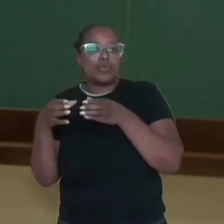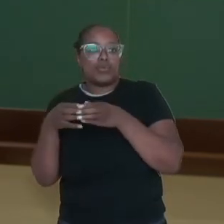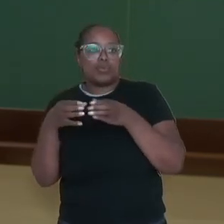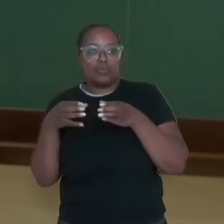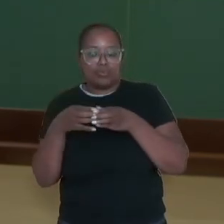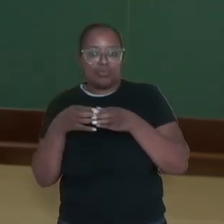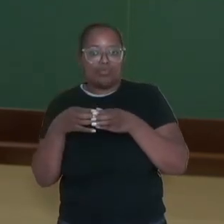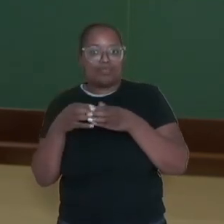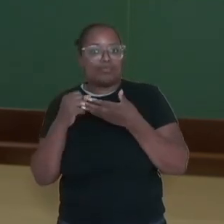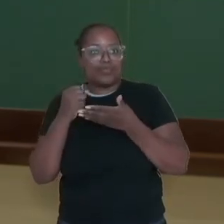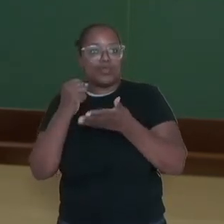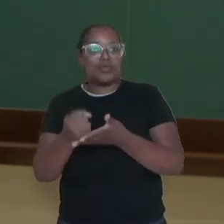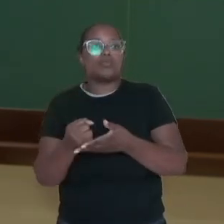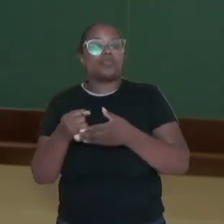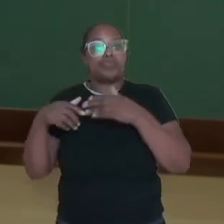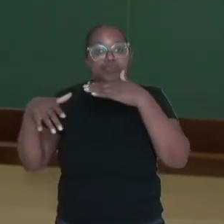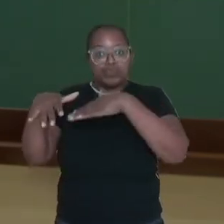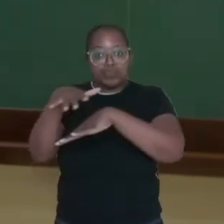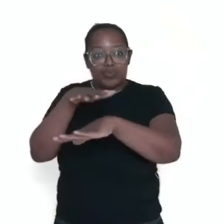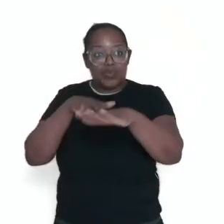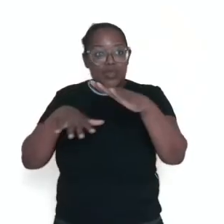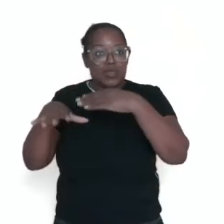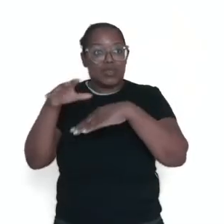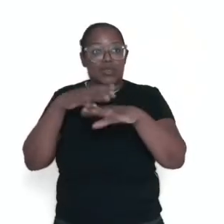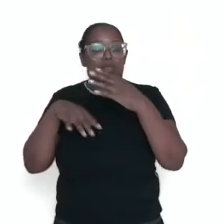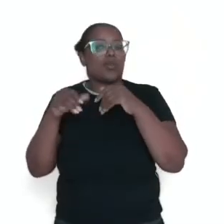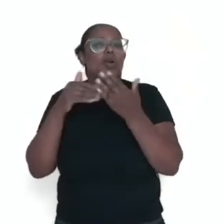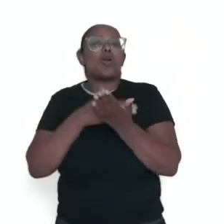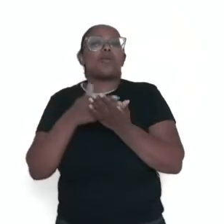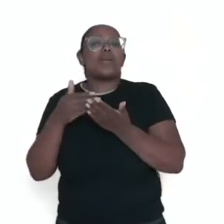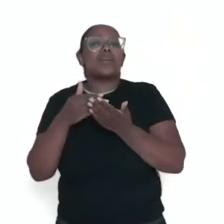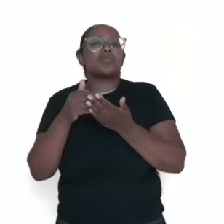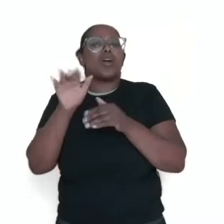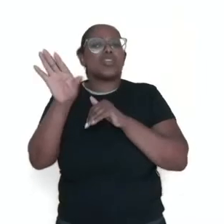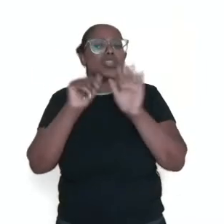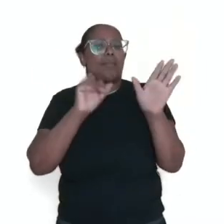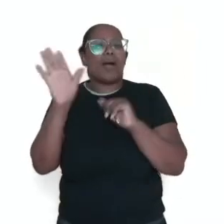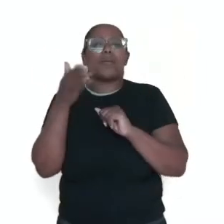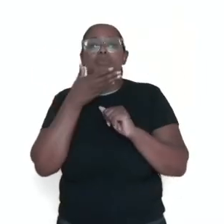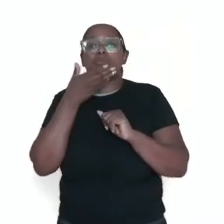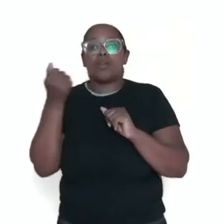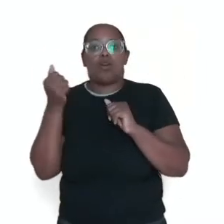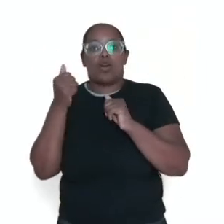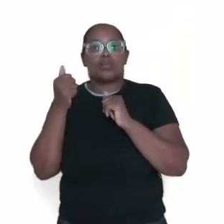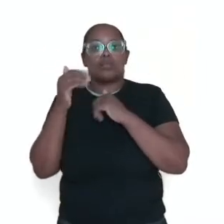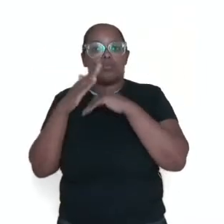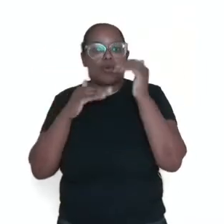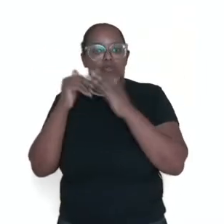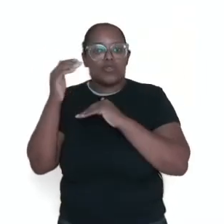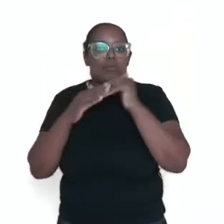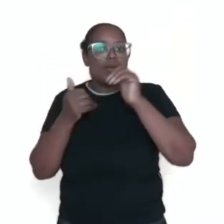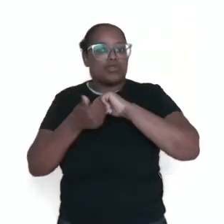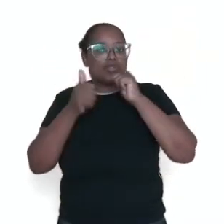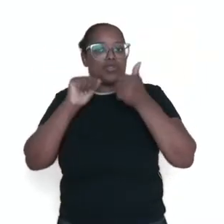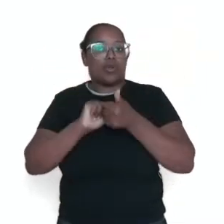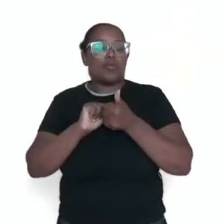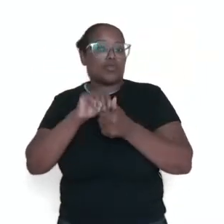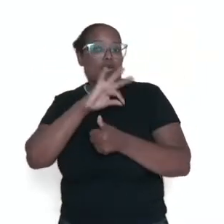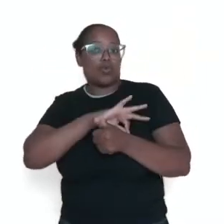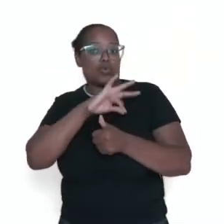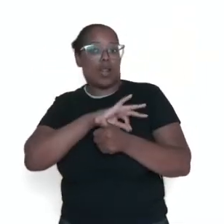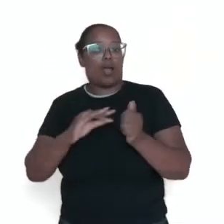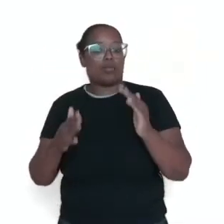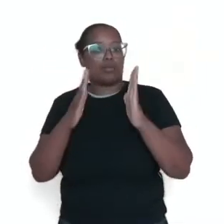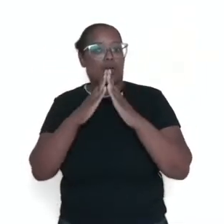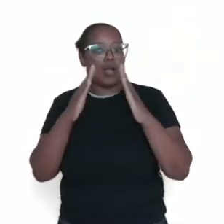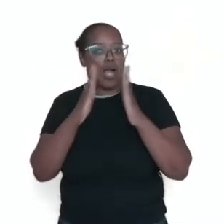tá? Organizações começam a contratar os melhores jogadores de videogames com salários,